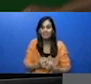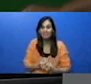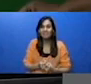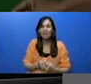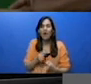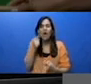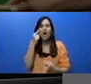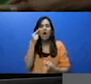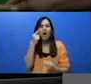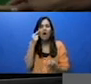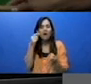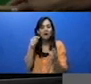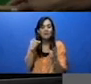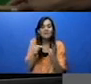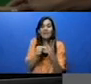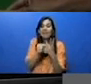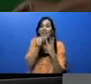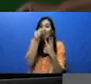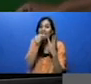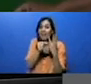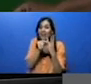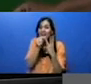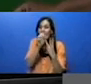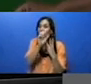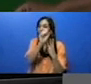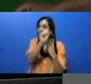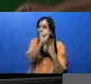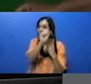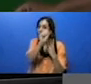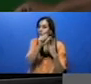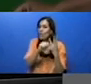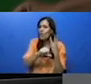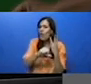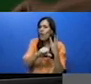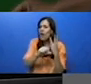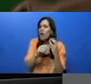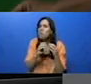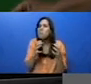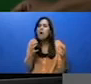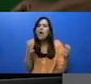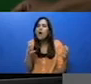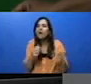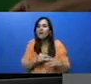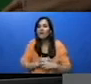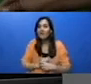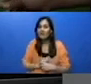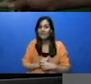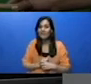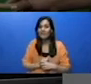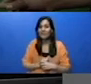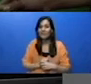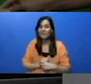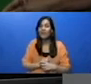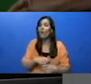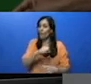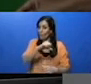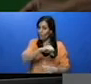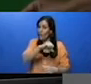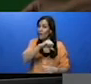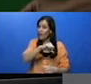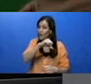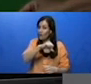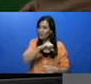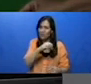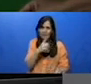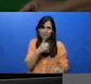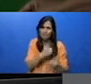centena. Olha lá. 8 na centena, 9 na centena. Então, se o 9 é maior, aqui, ó, eu já vou